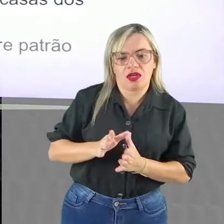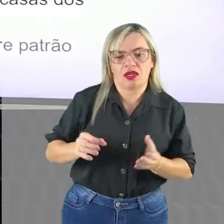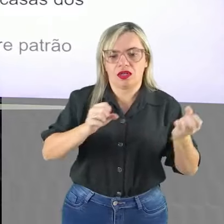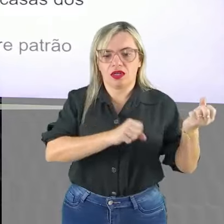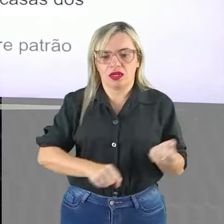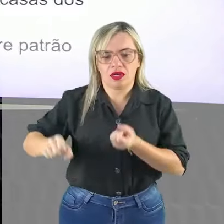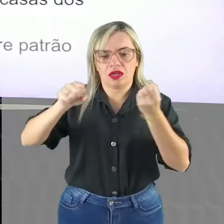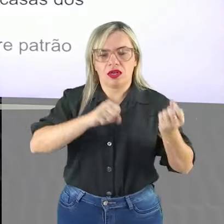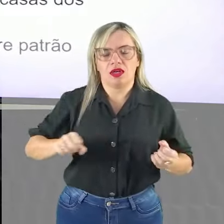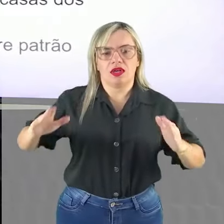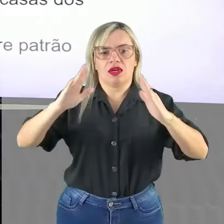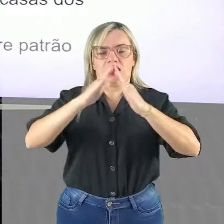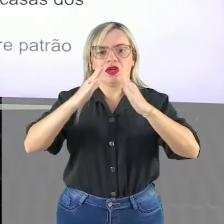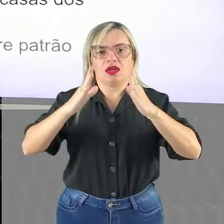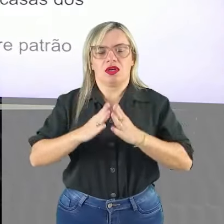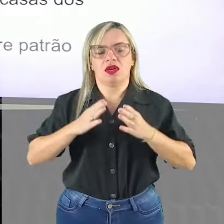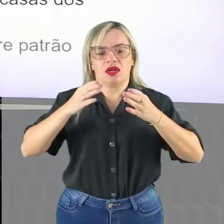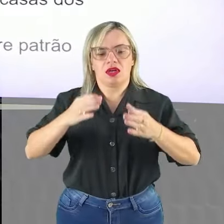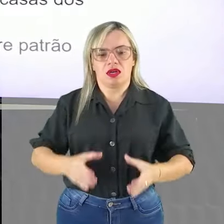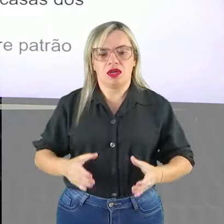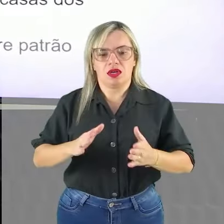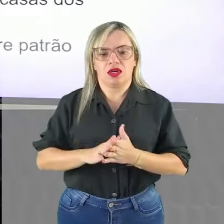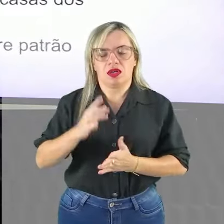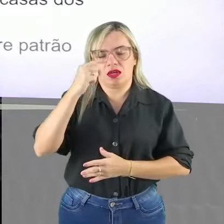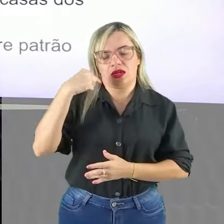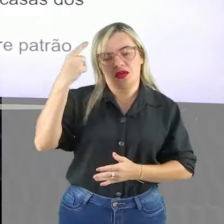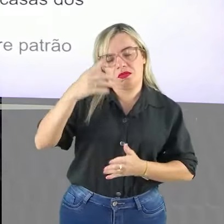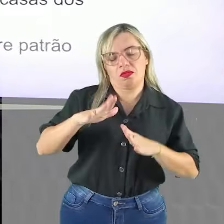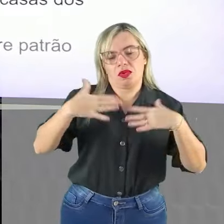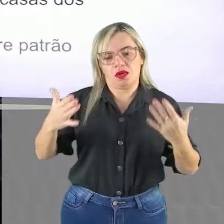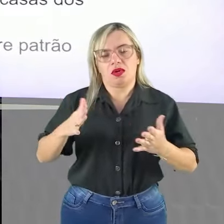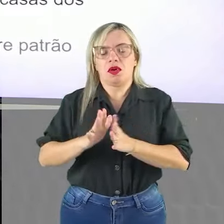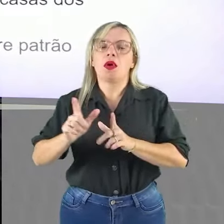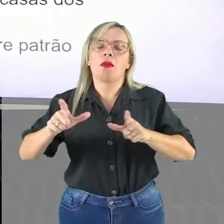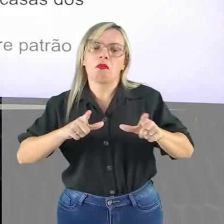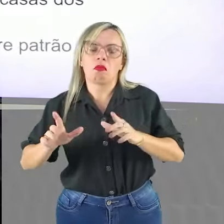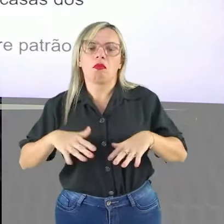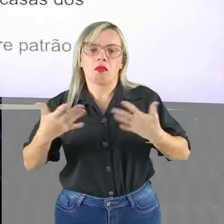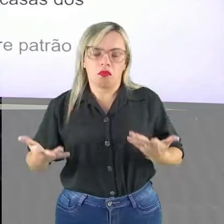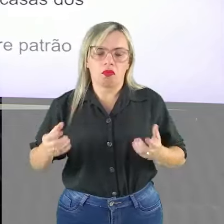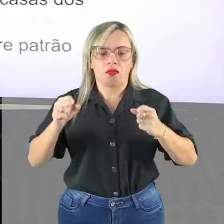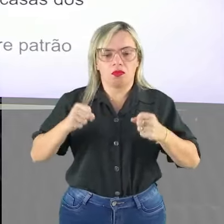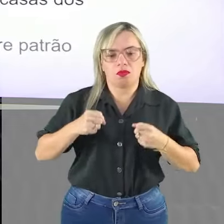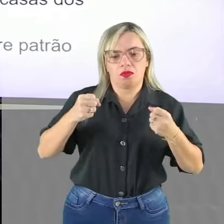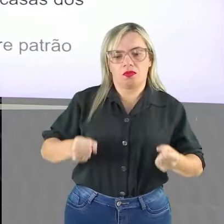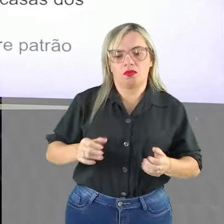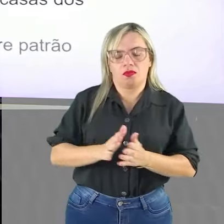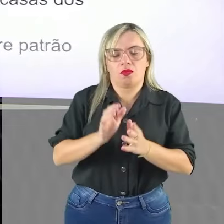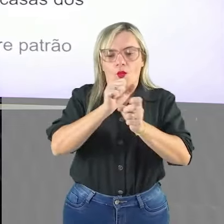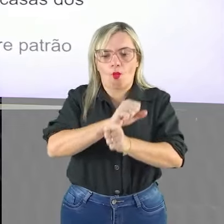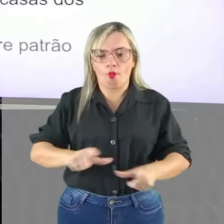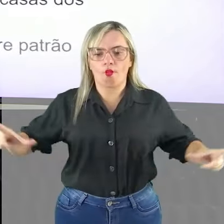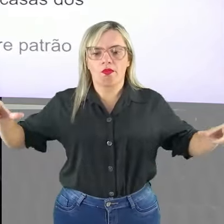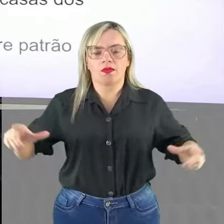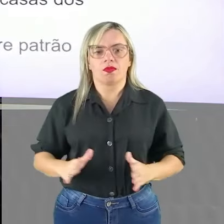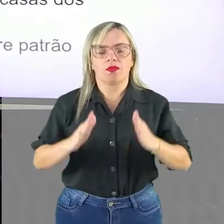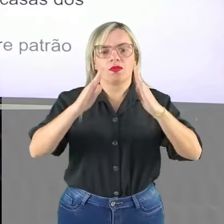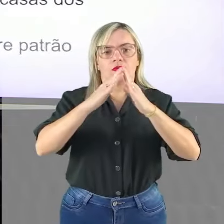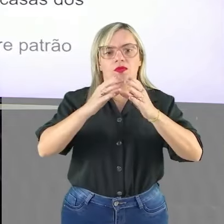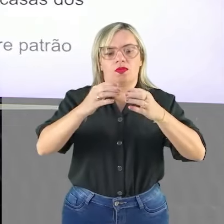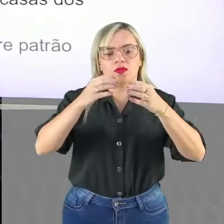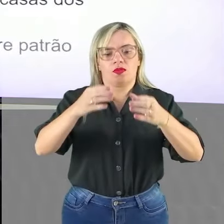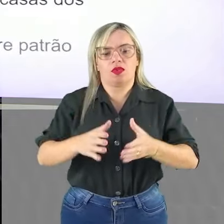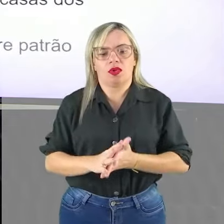verificar não é a experiência que ela viveu ou trabalhar então aqui a gente tem a relação de limpeza Dessa Casa dos espanhóis ou a